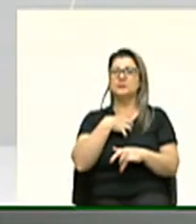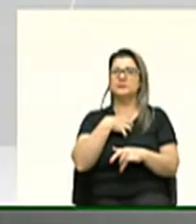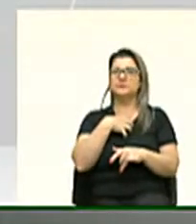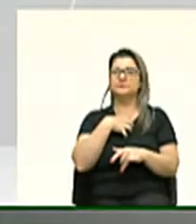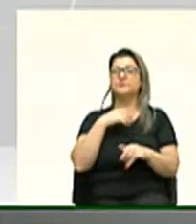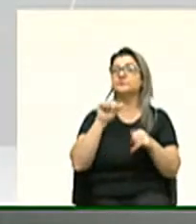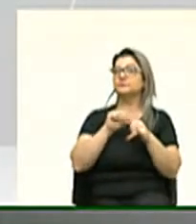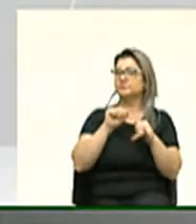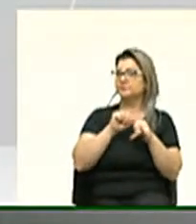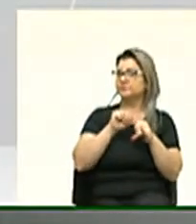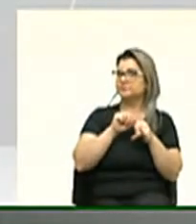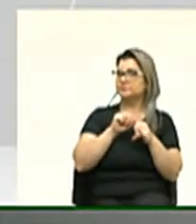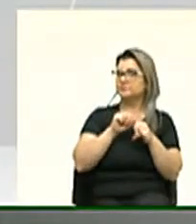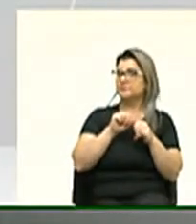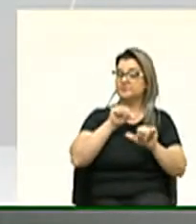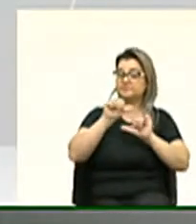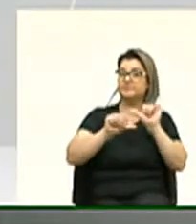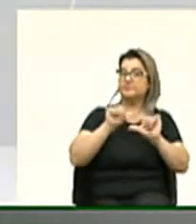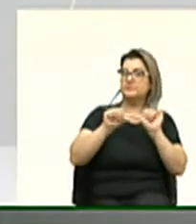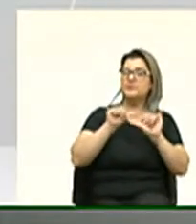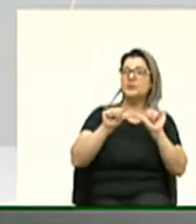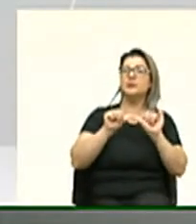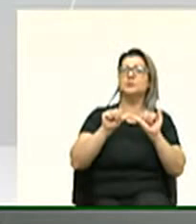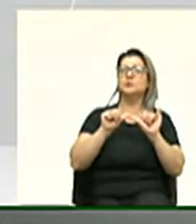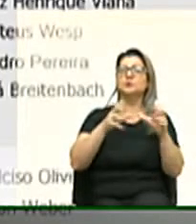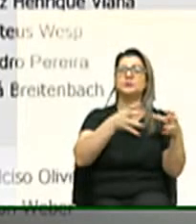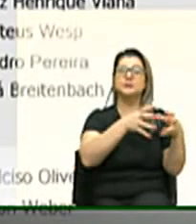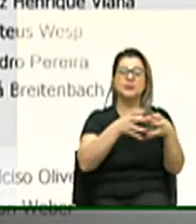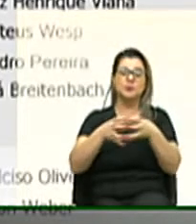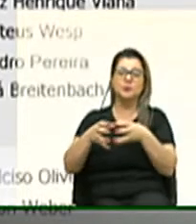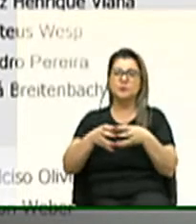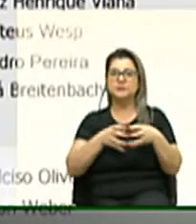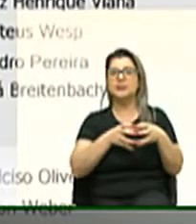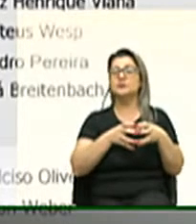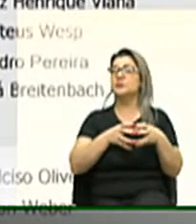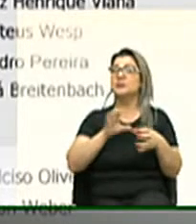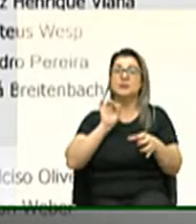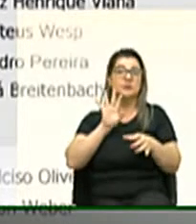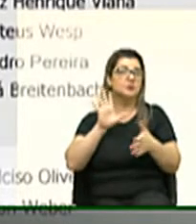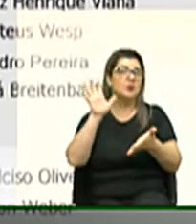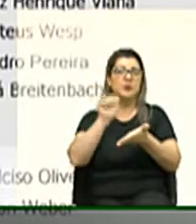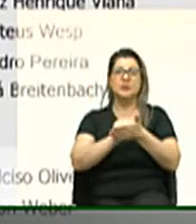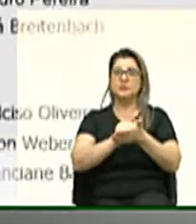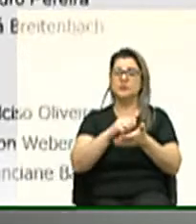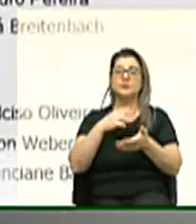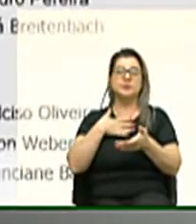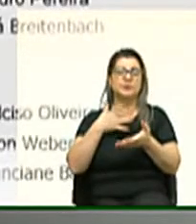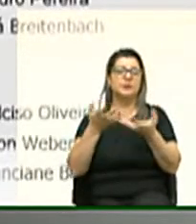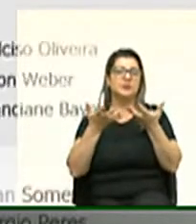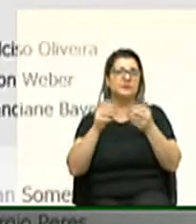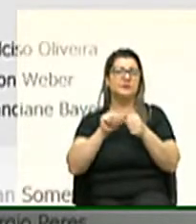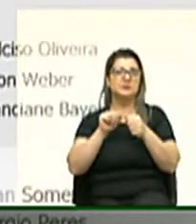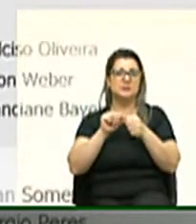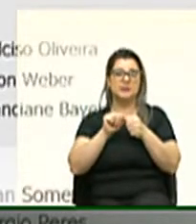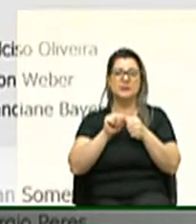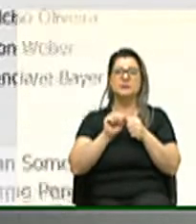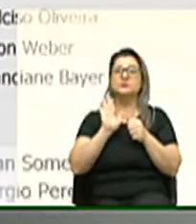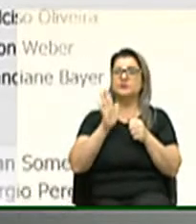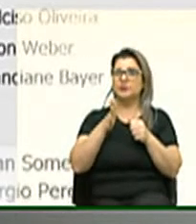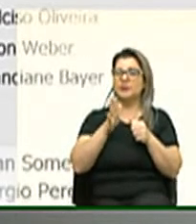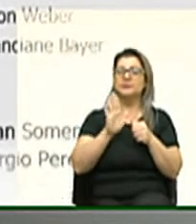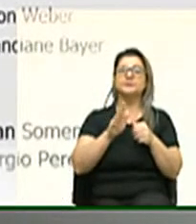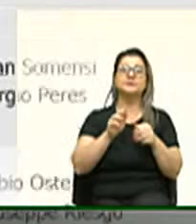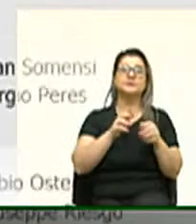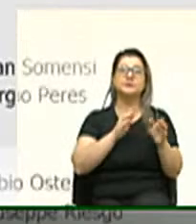ele reverta em prol da comunidade. Portanto, era esse o registro, presidente, já encaminhando pela bancada dos